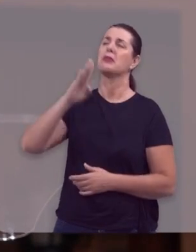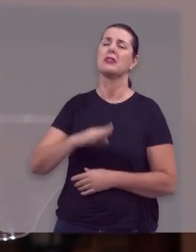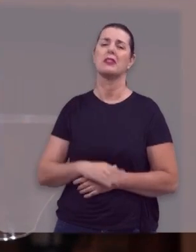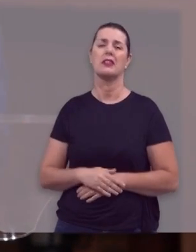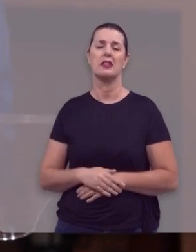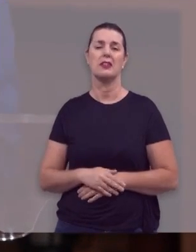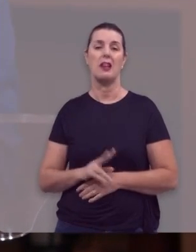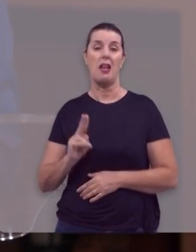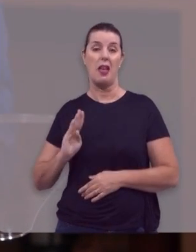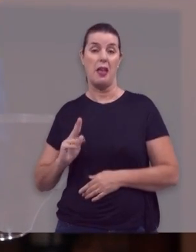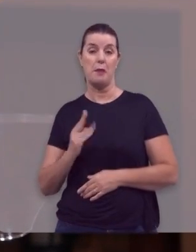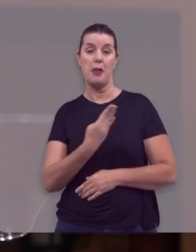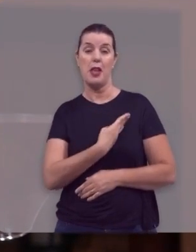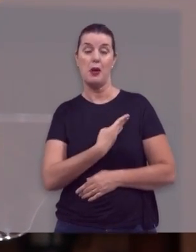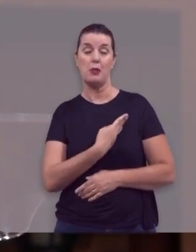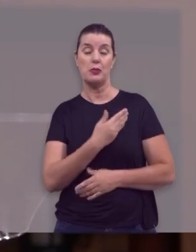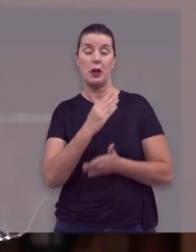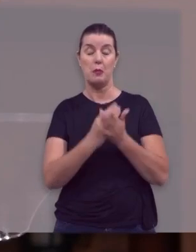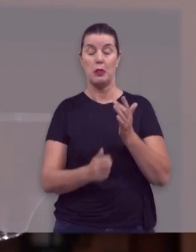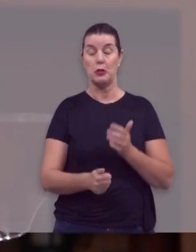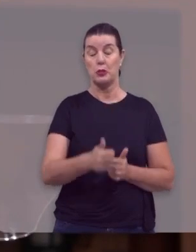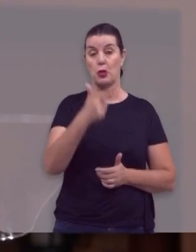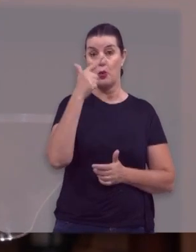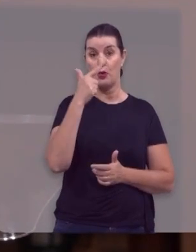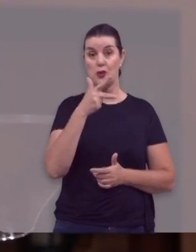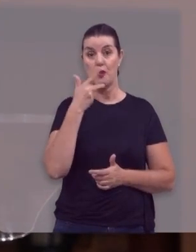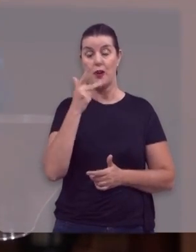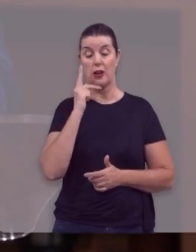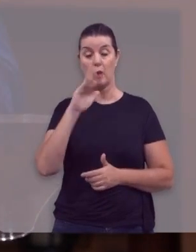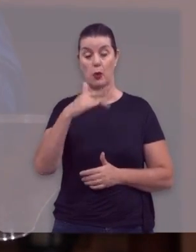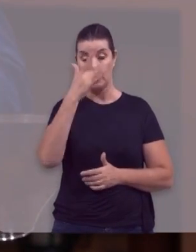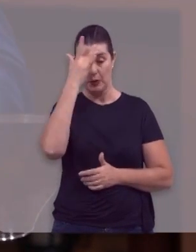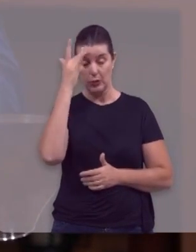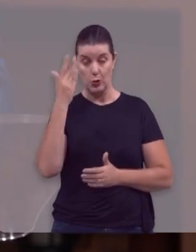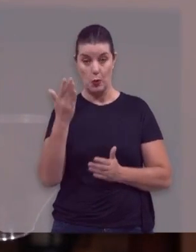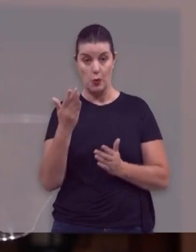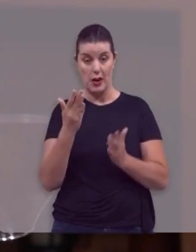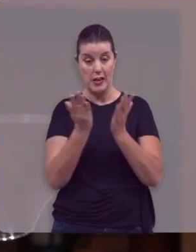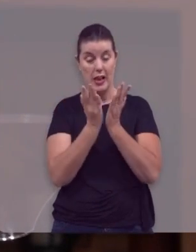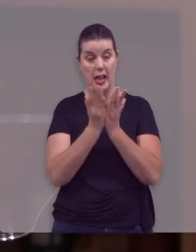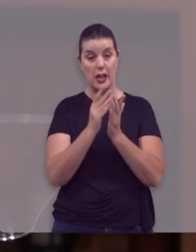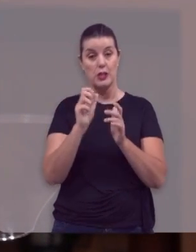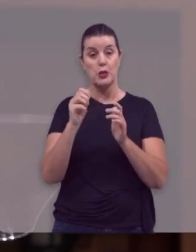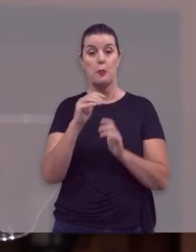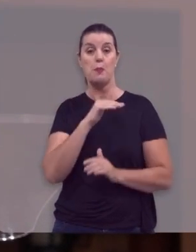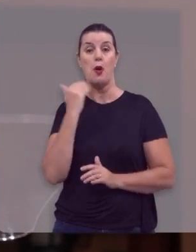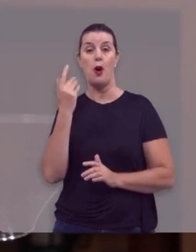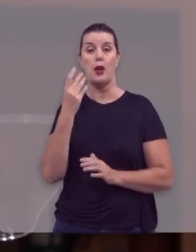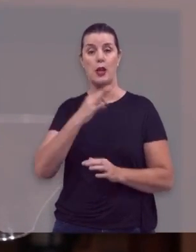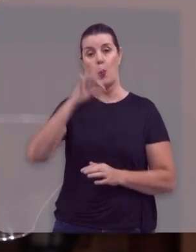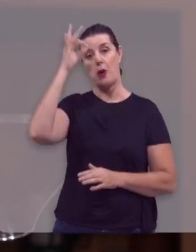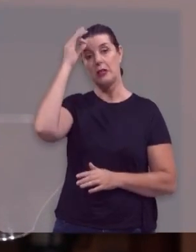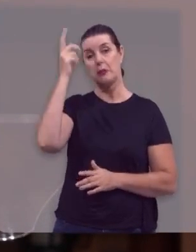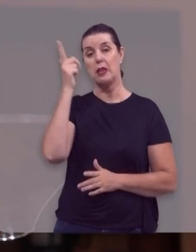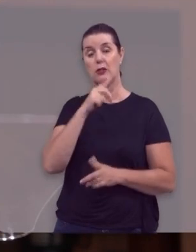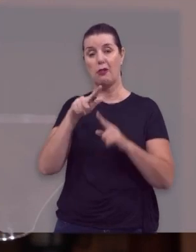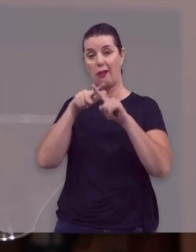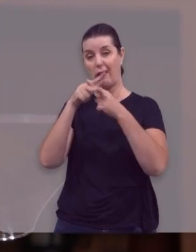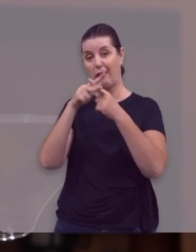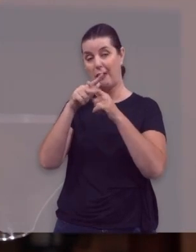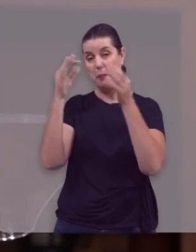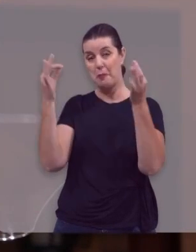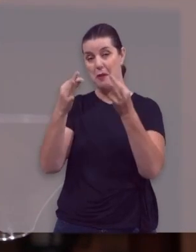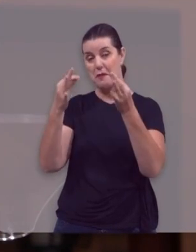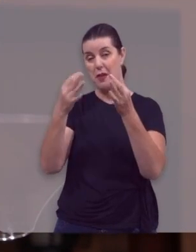Hebreus capítulo 12 diz que quando o crente morre, seu espírito é aperfeiçoado para entrar na